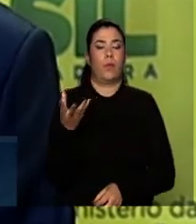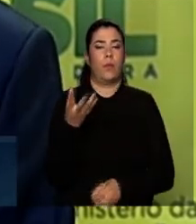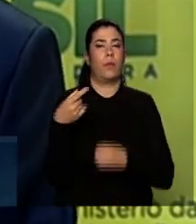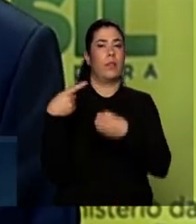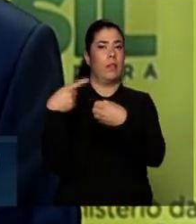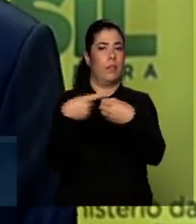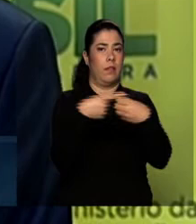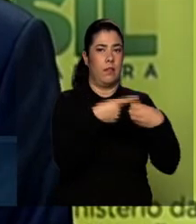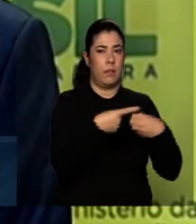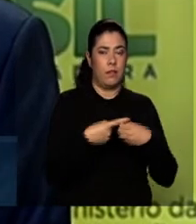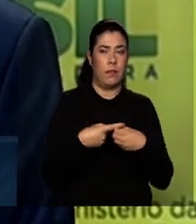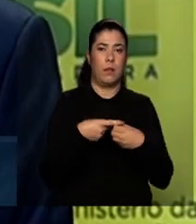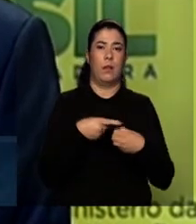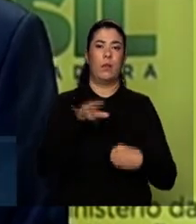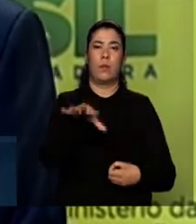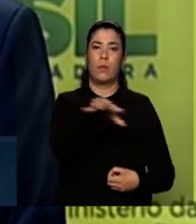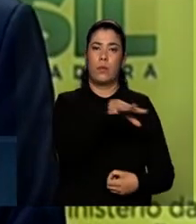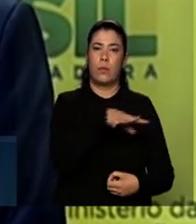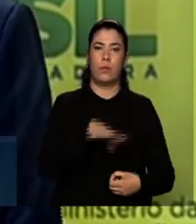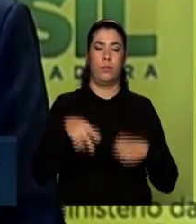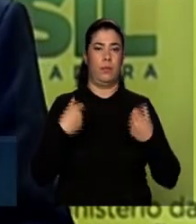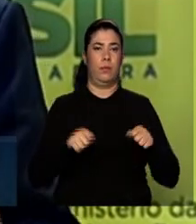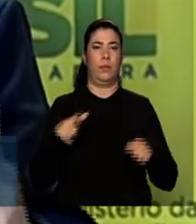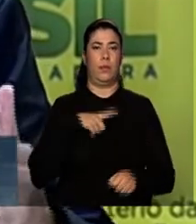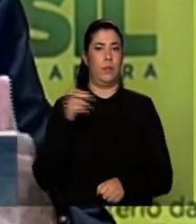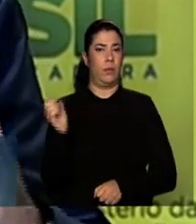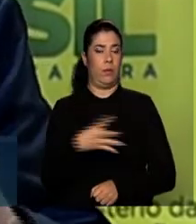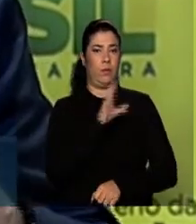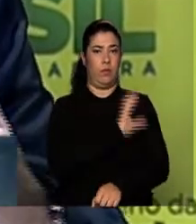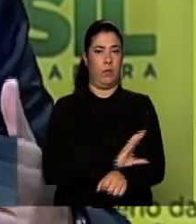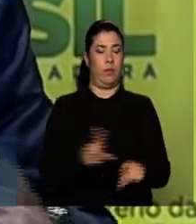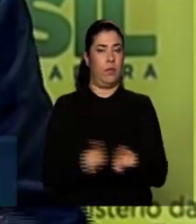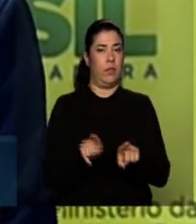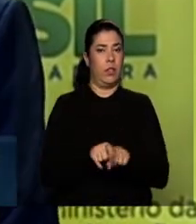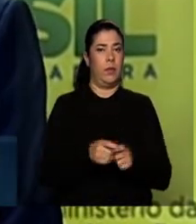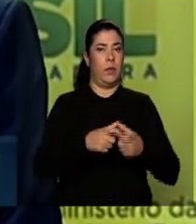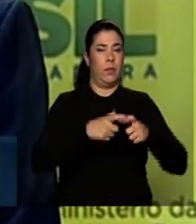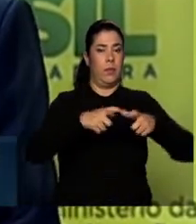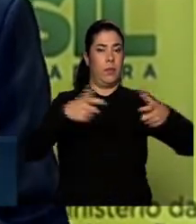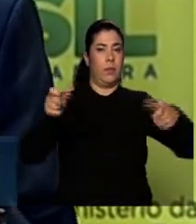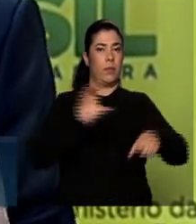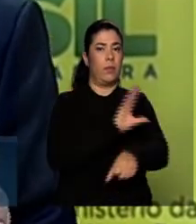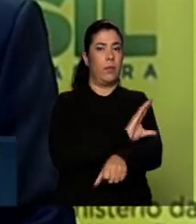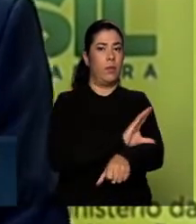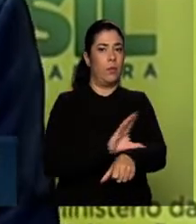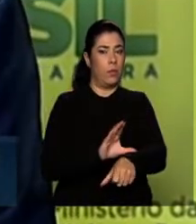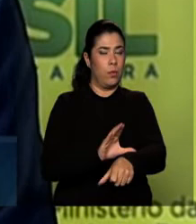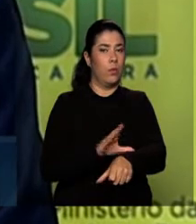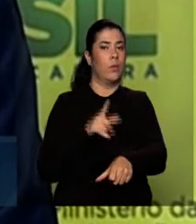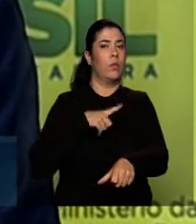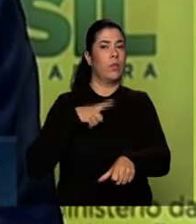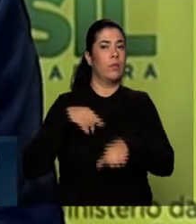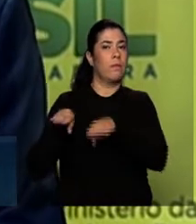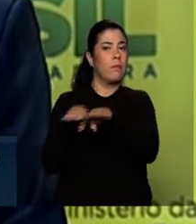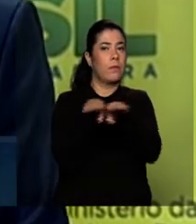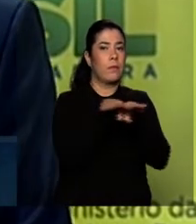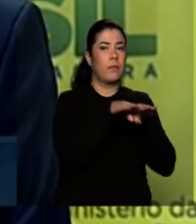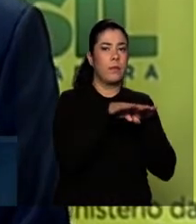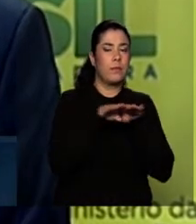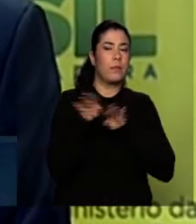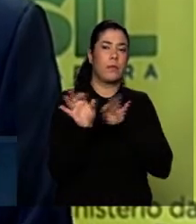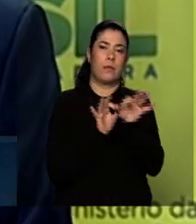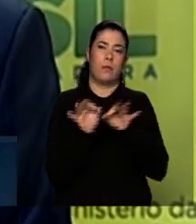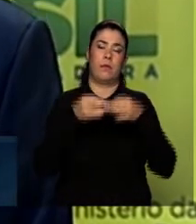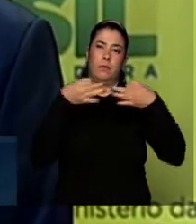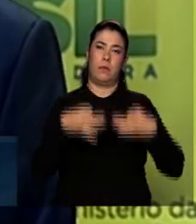cidades, as regiões que precisam de novos cursos para poder fazer essa expansão de maneira equilibrada, de maneira